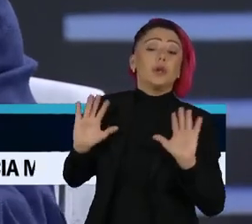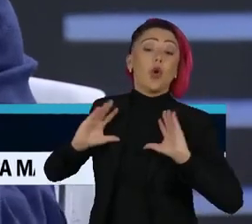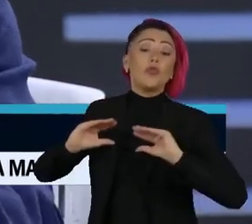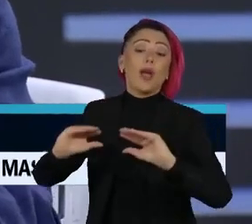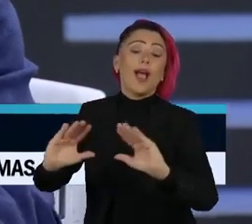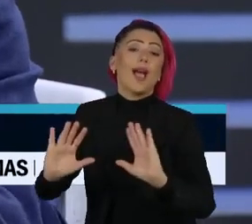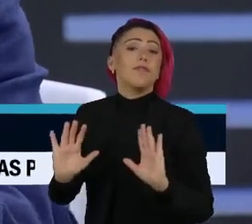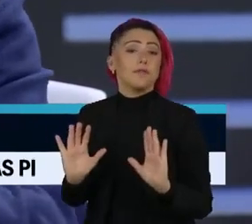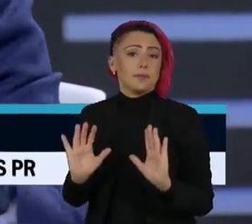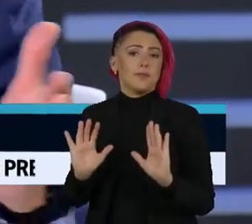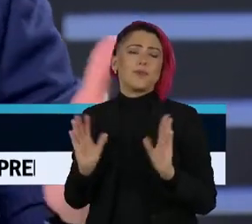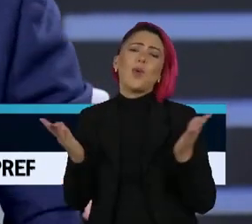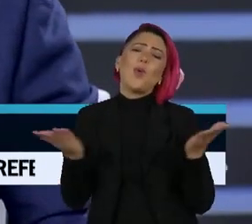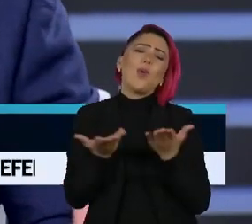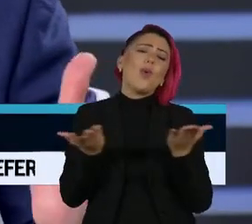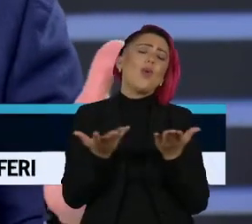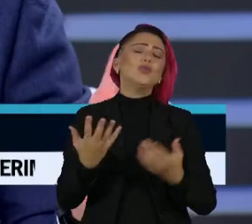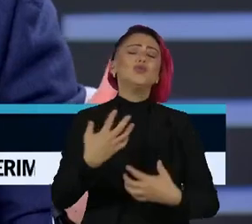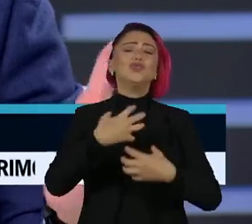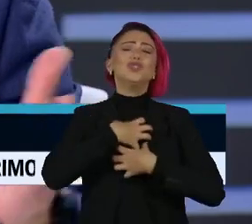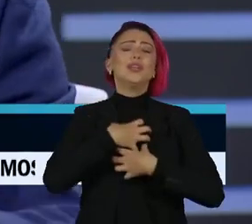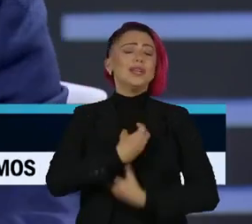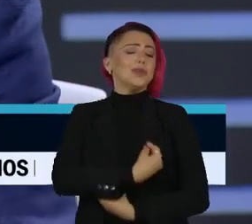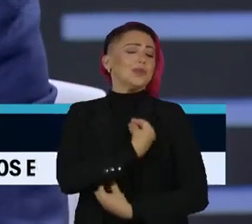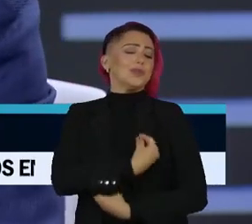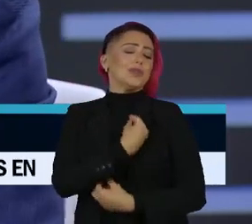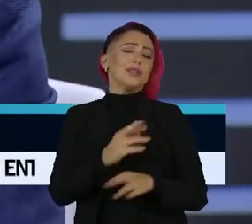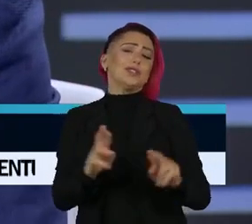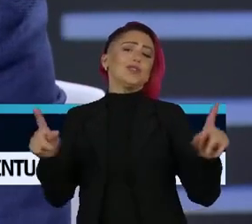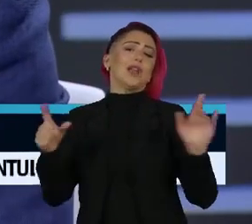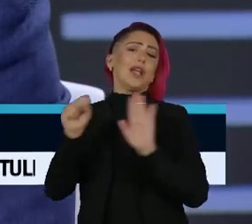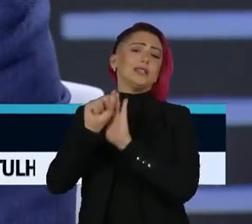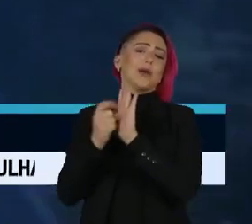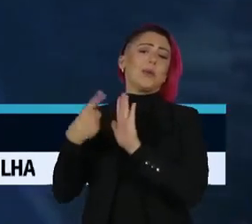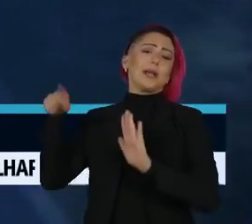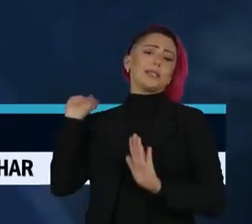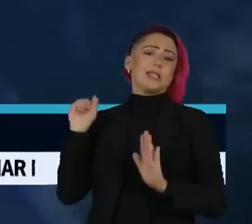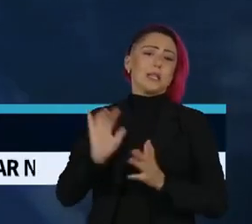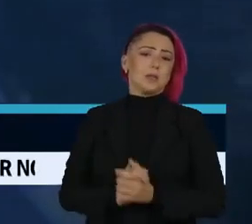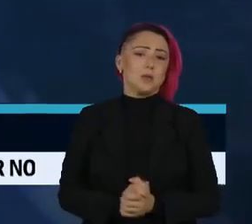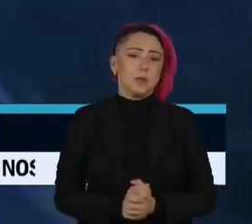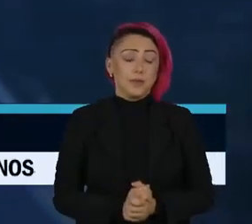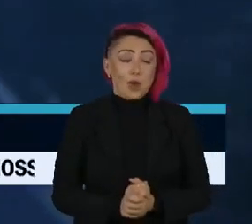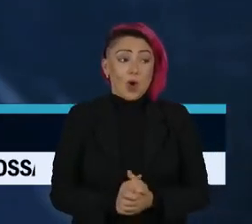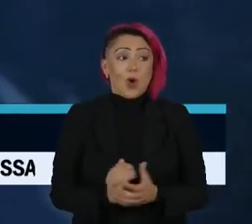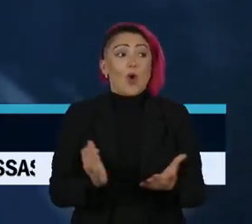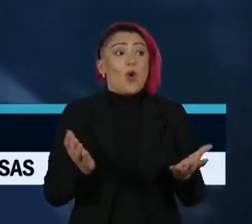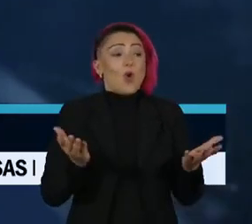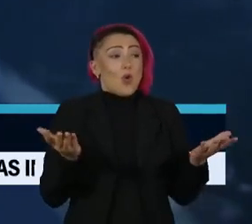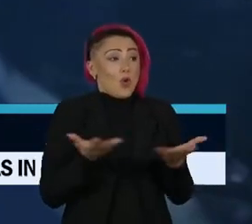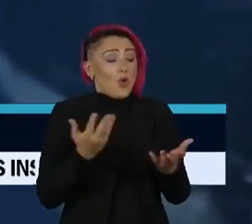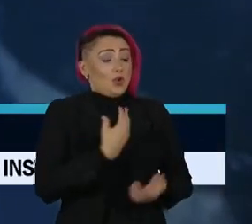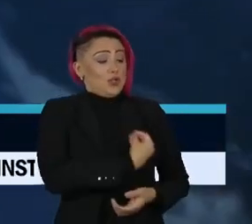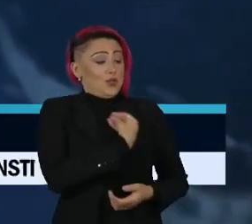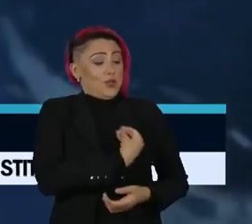completamente diferente hoje do que a gente viveu no último século estamos vivendo